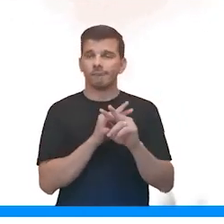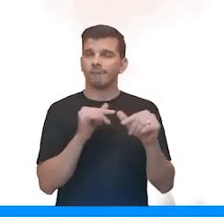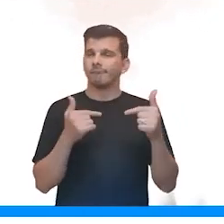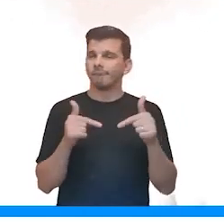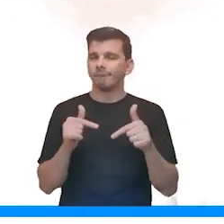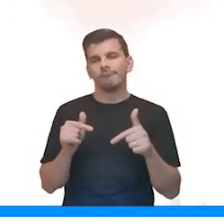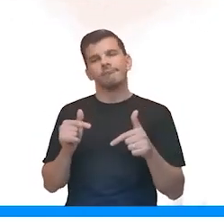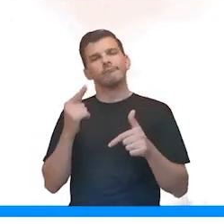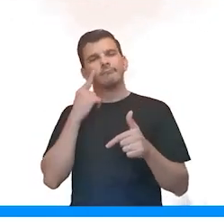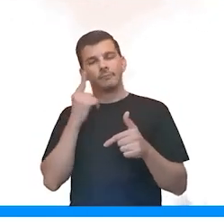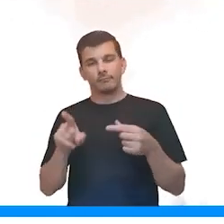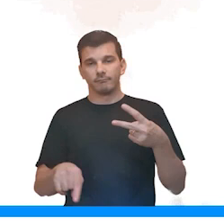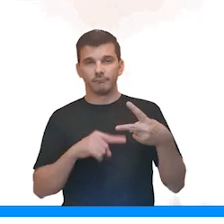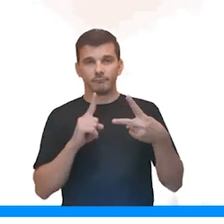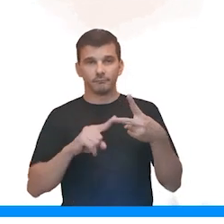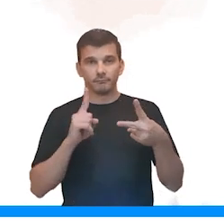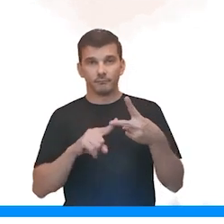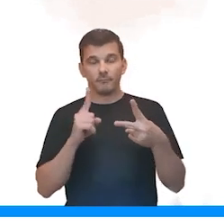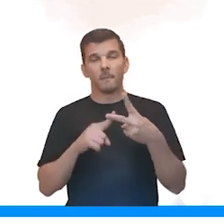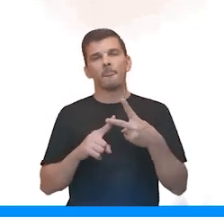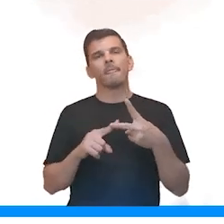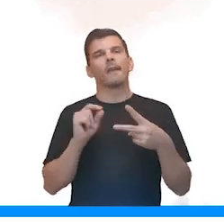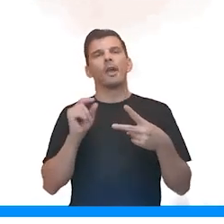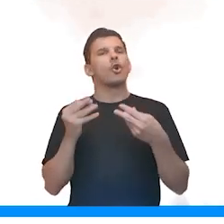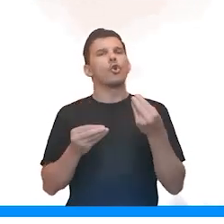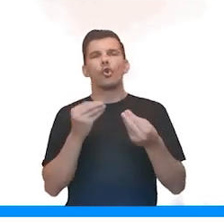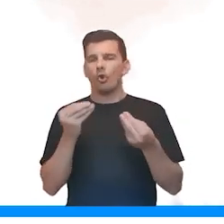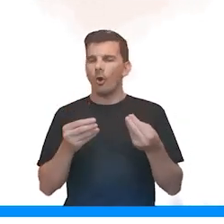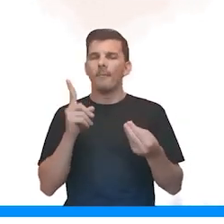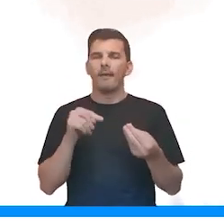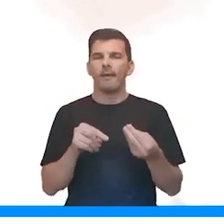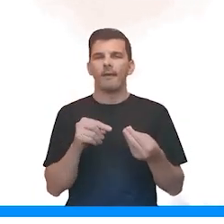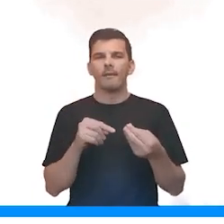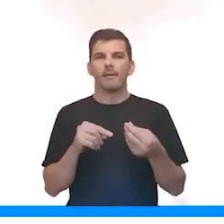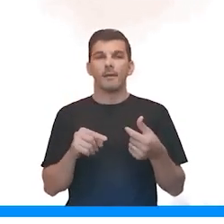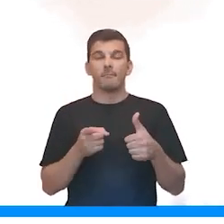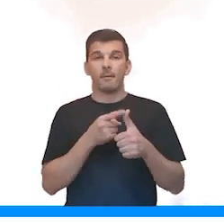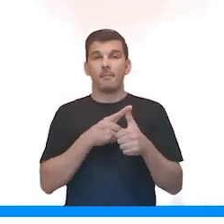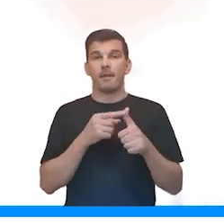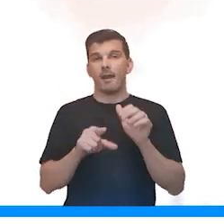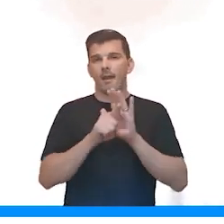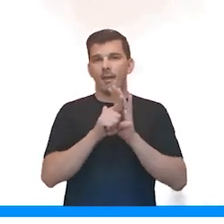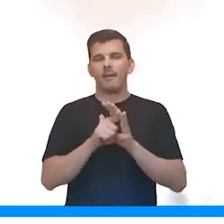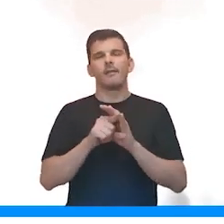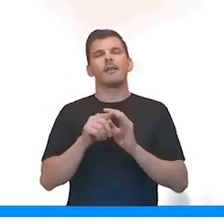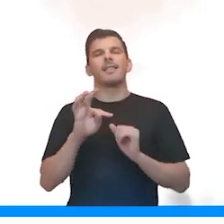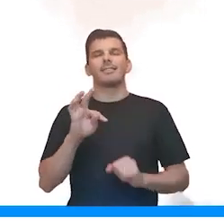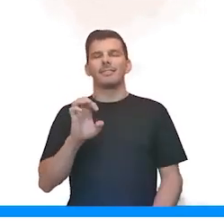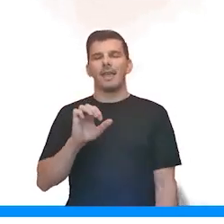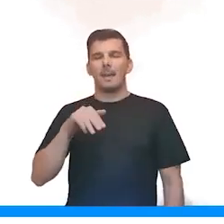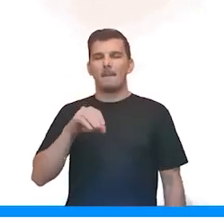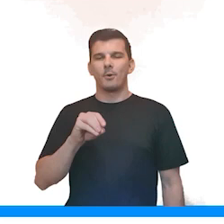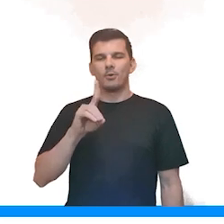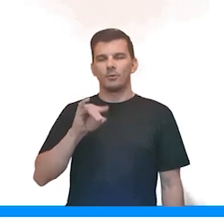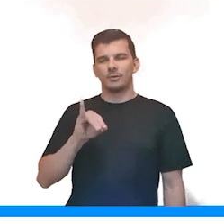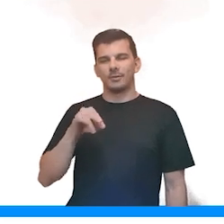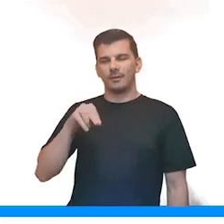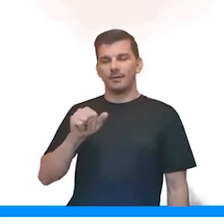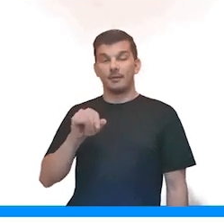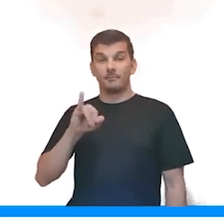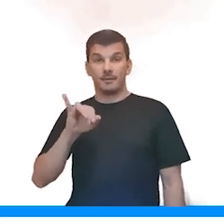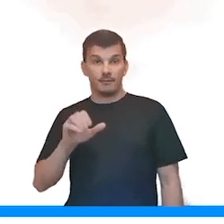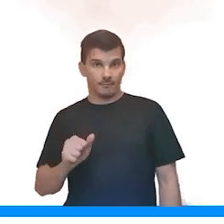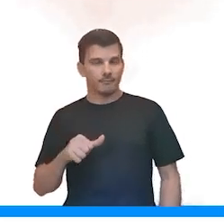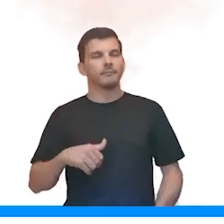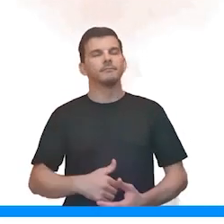processo que envolve o trabalho de um gás e também de quebra como funciona a primeira lei da